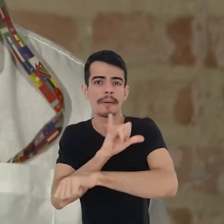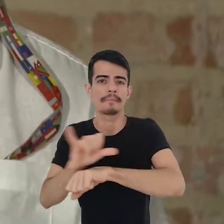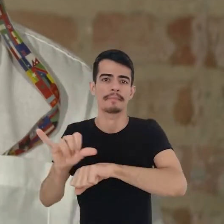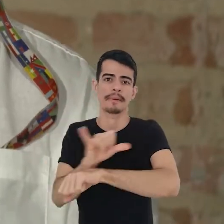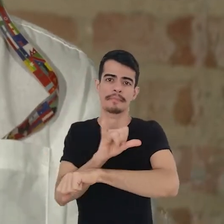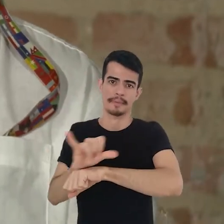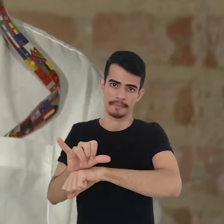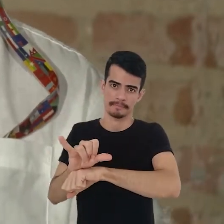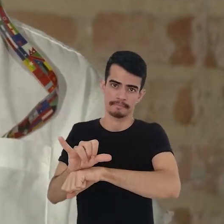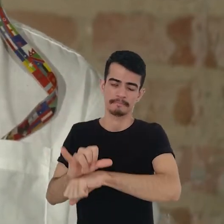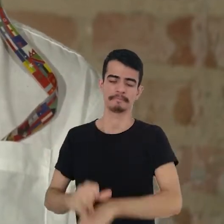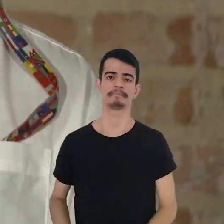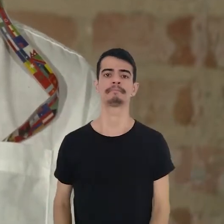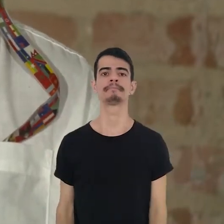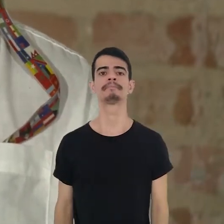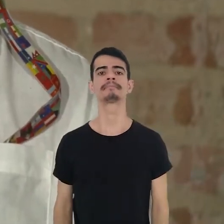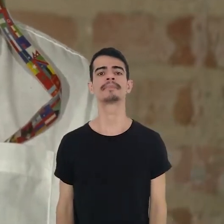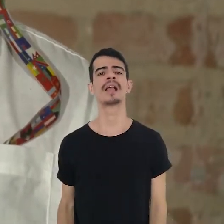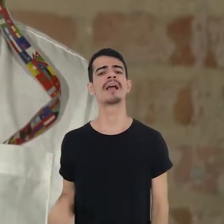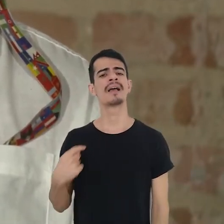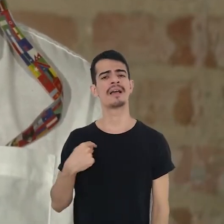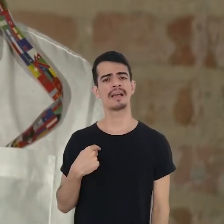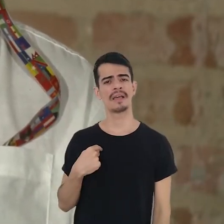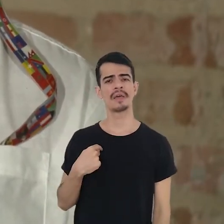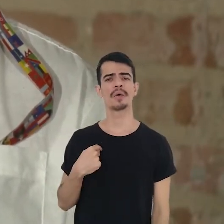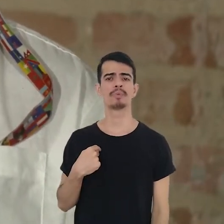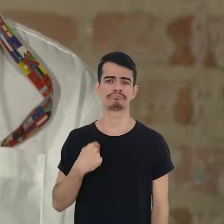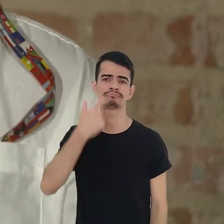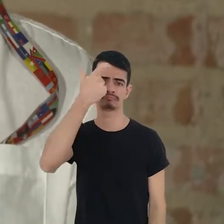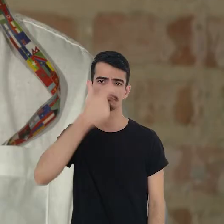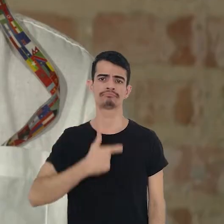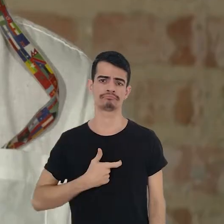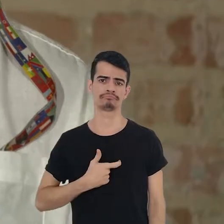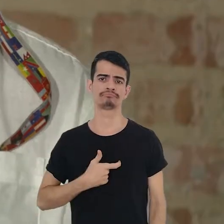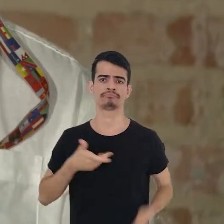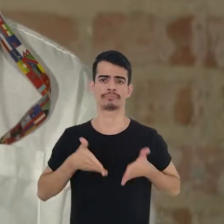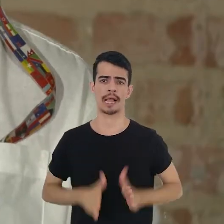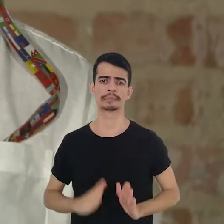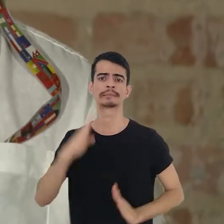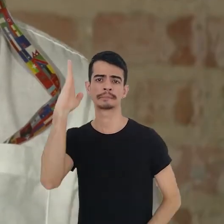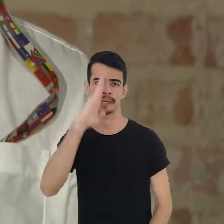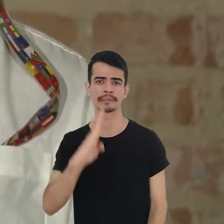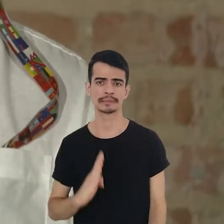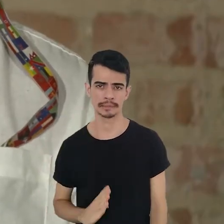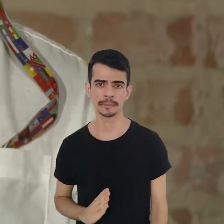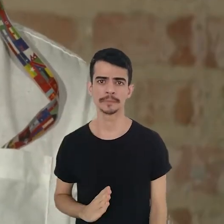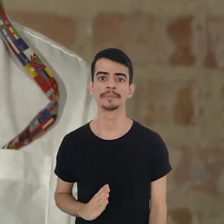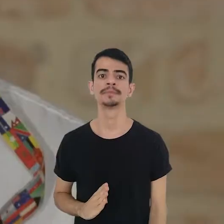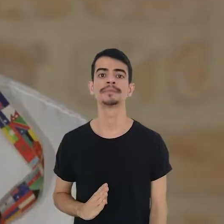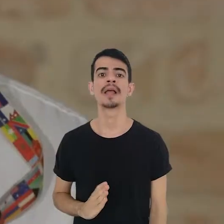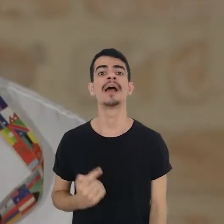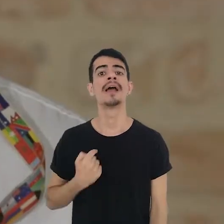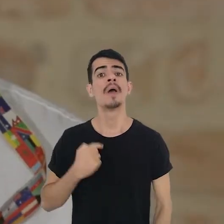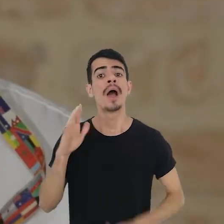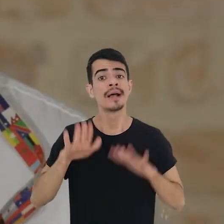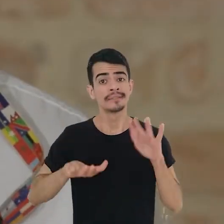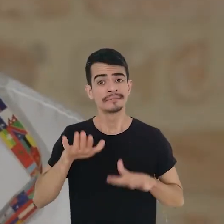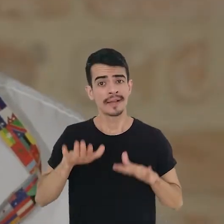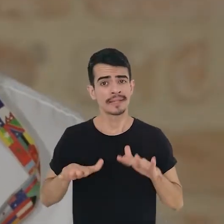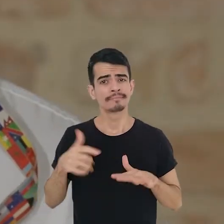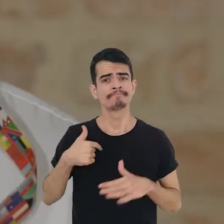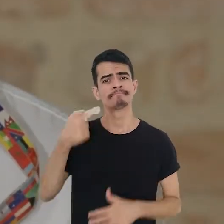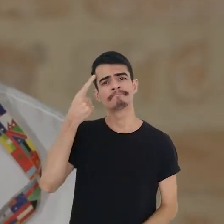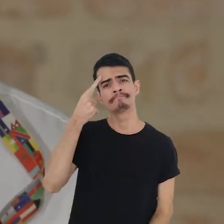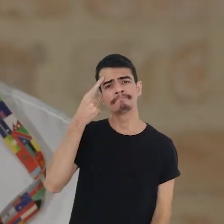inovadoras. E eu, muitas vezes, como brasileiro, me pergunto por que na